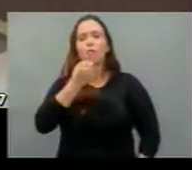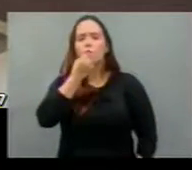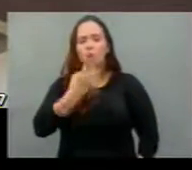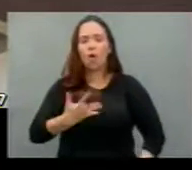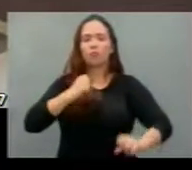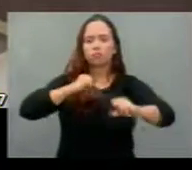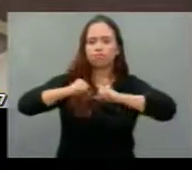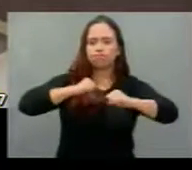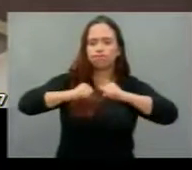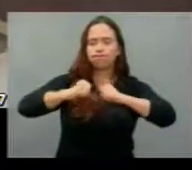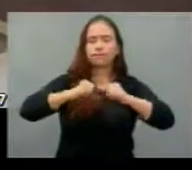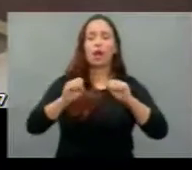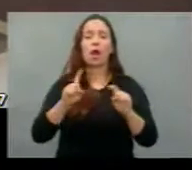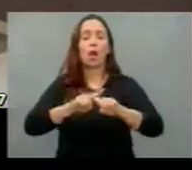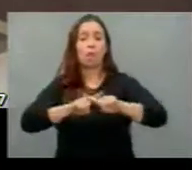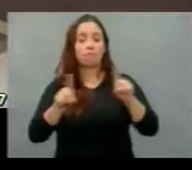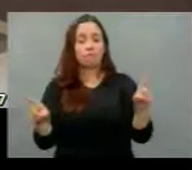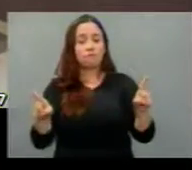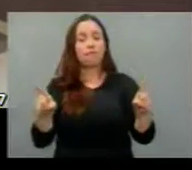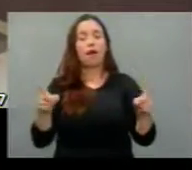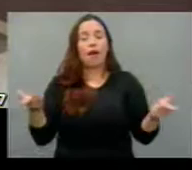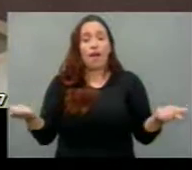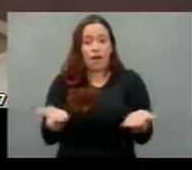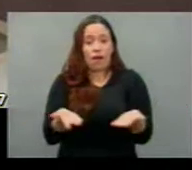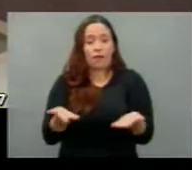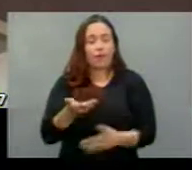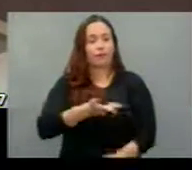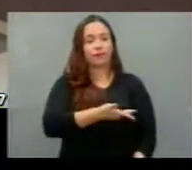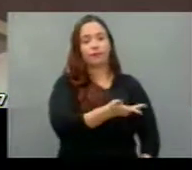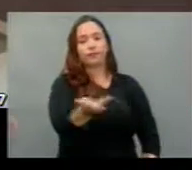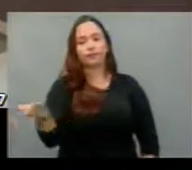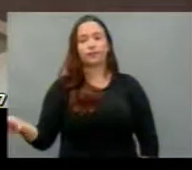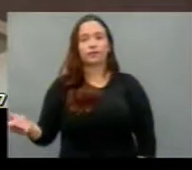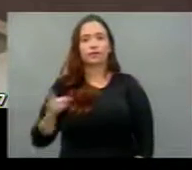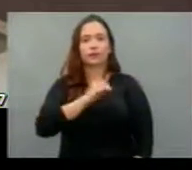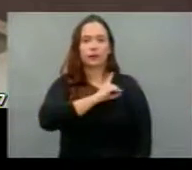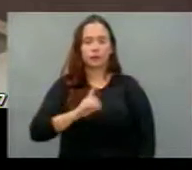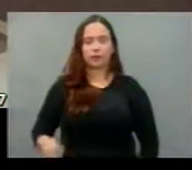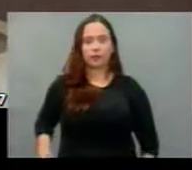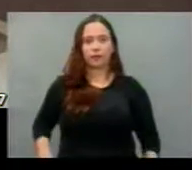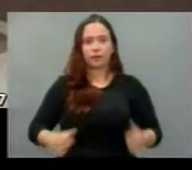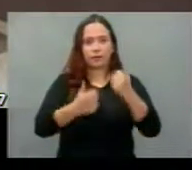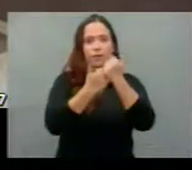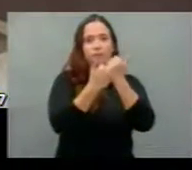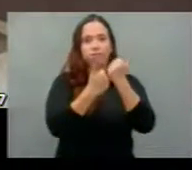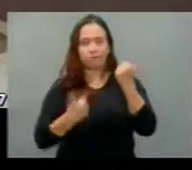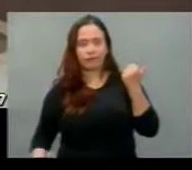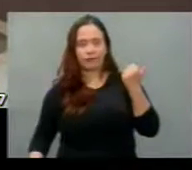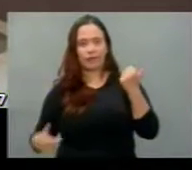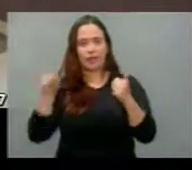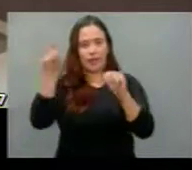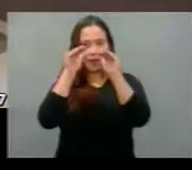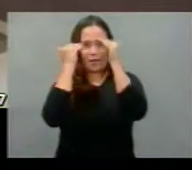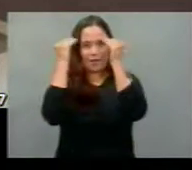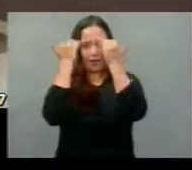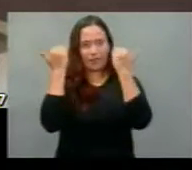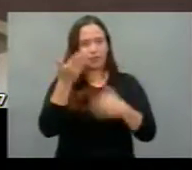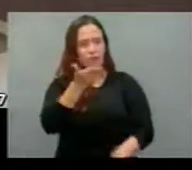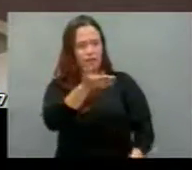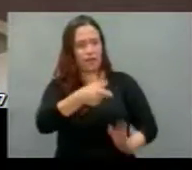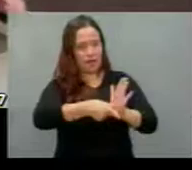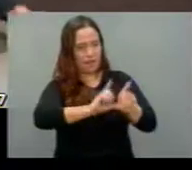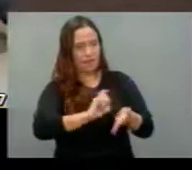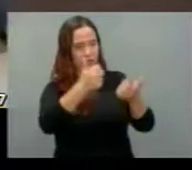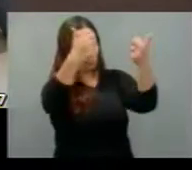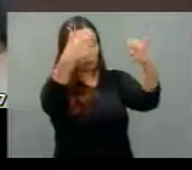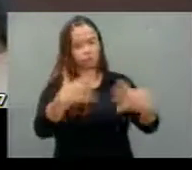debate, eu só quero aqui, sobretudo aos deputados que fazem a base, como o deputado Leonardo Araújo falou, do senador Eunício, eu